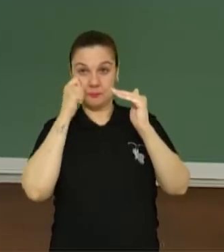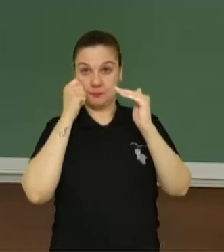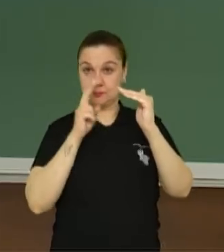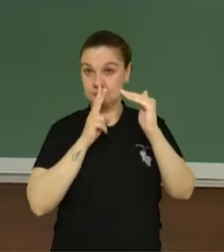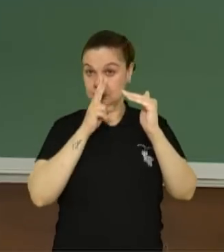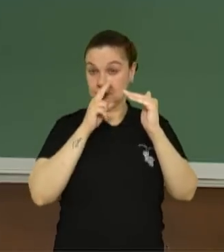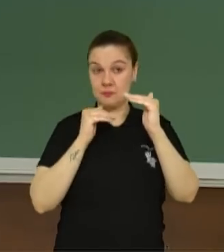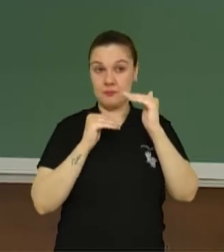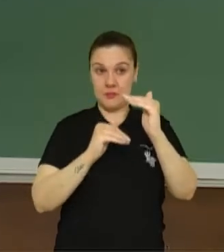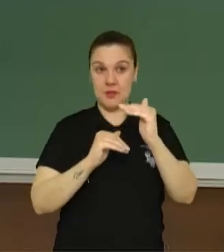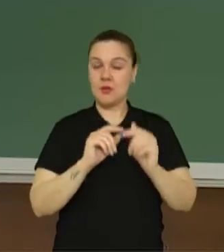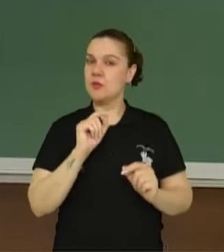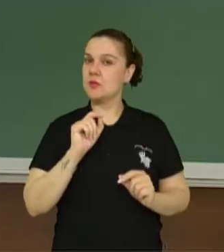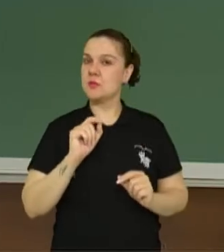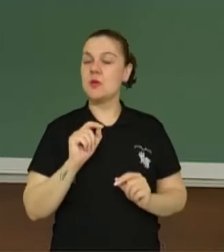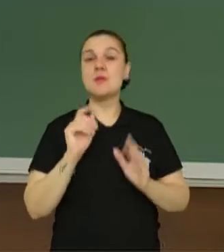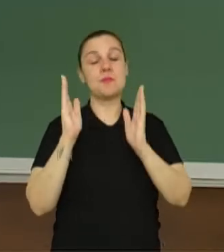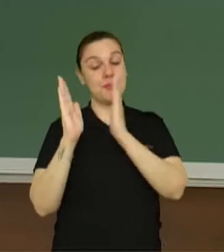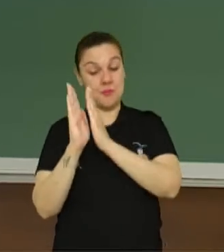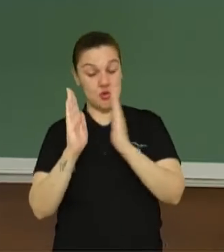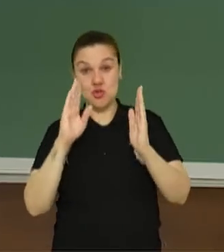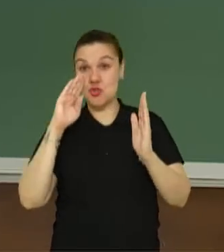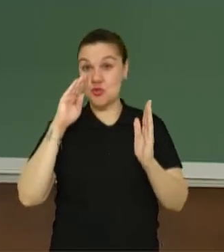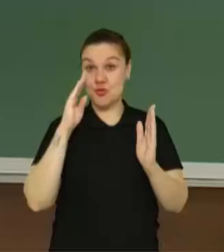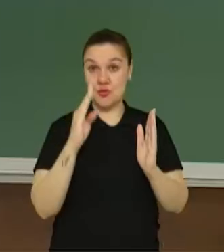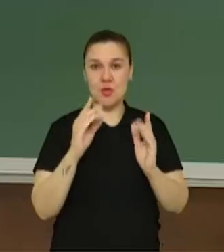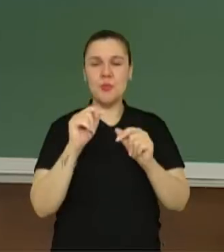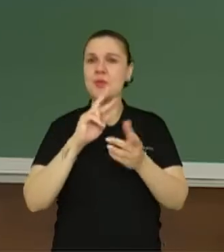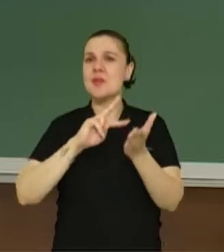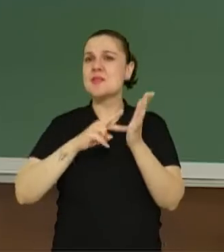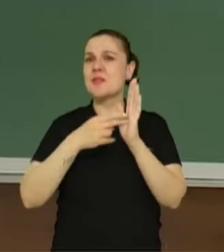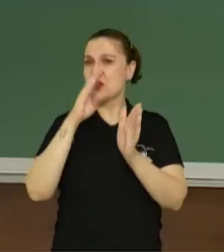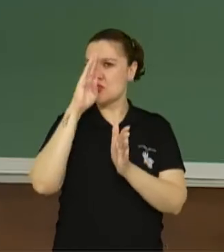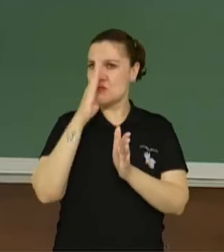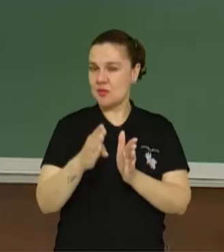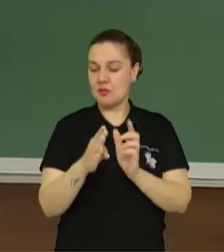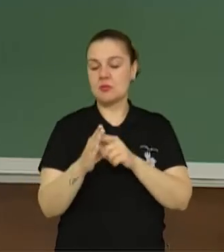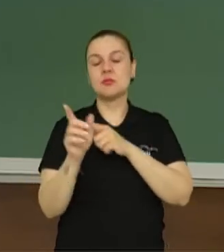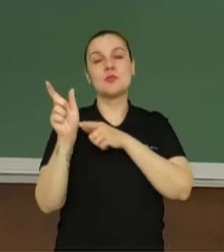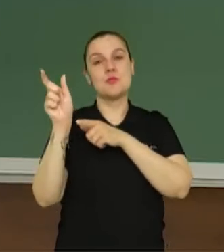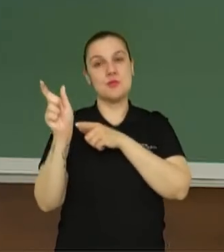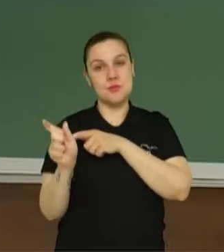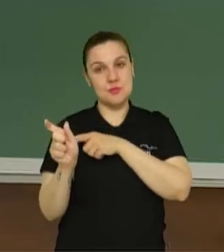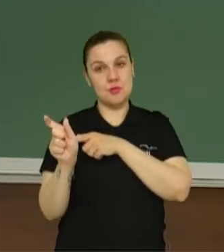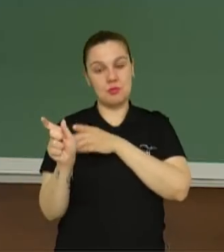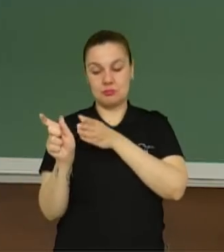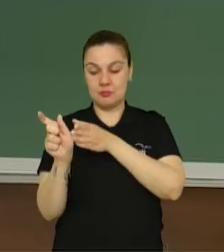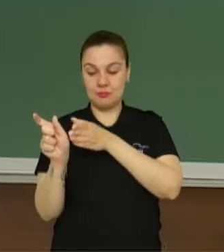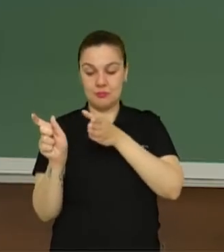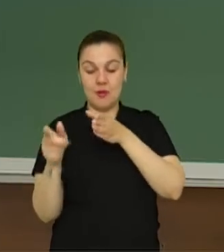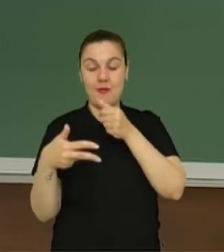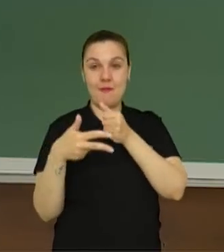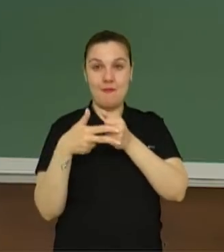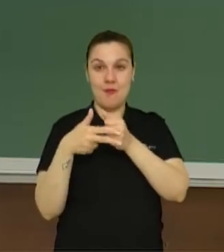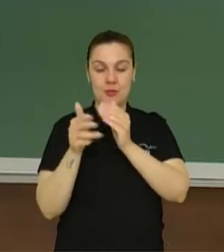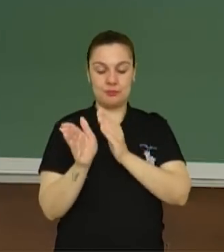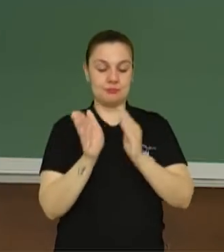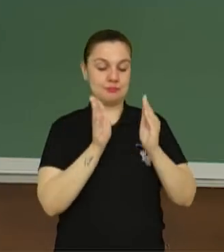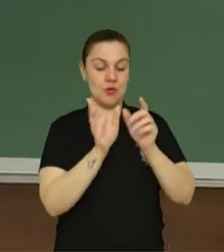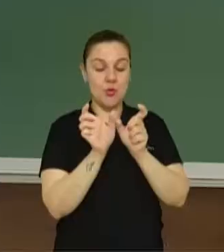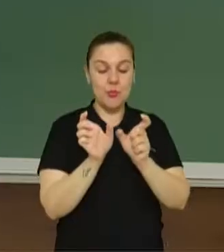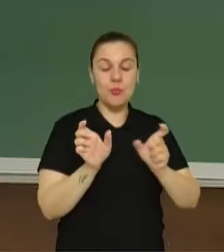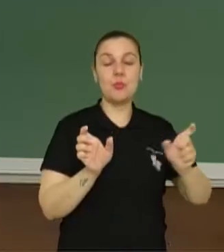pediu. E era para escrever na ordem direta. O que é a ordem direta? Sujeito na frente, verbo e depois